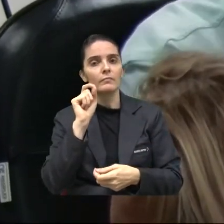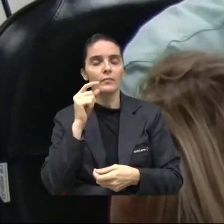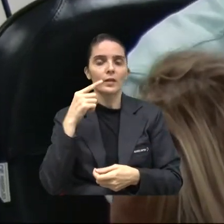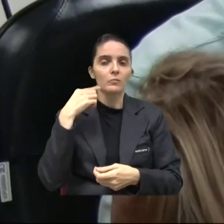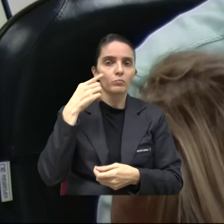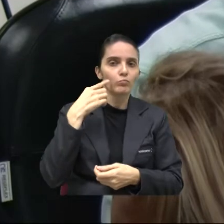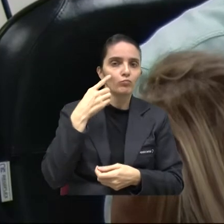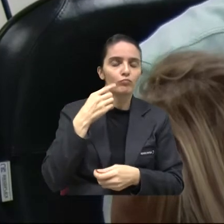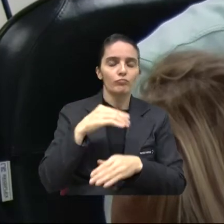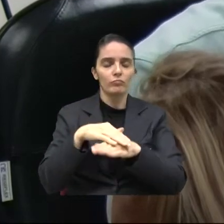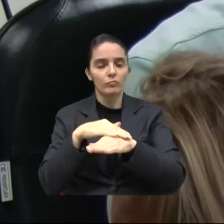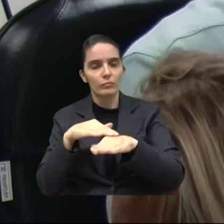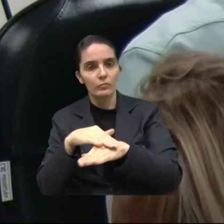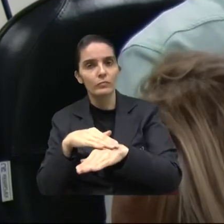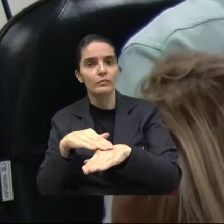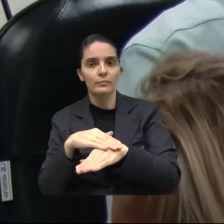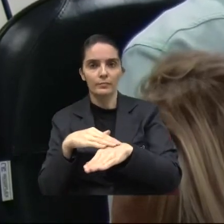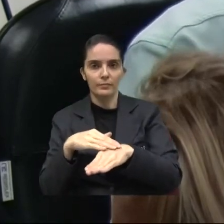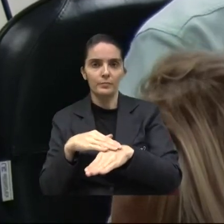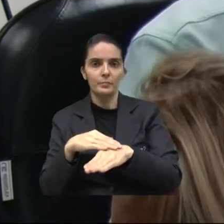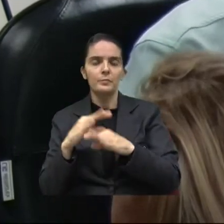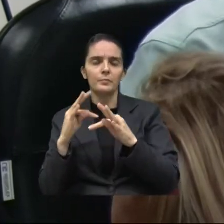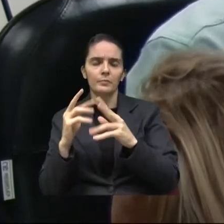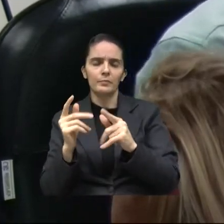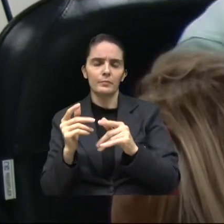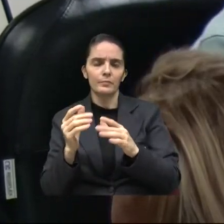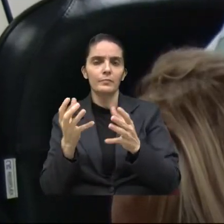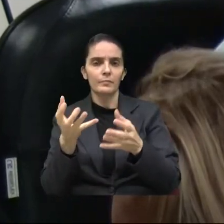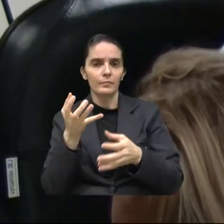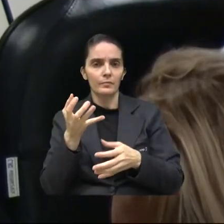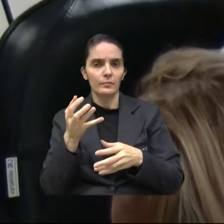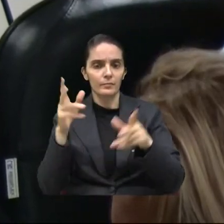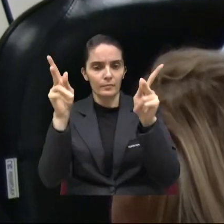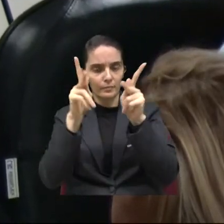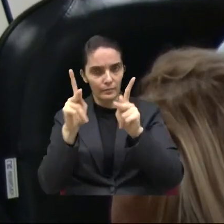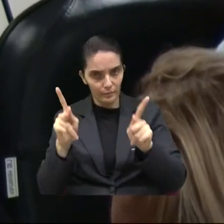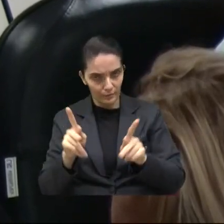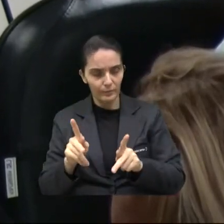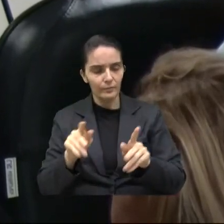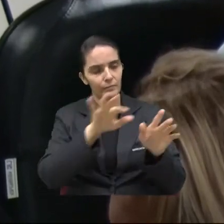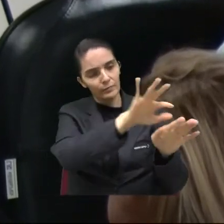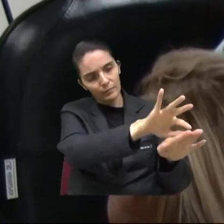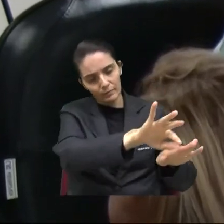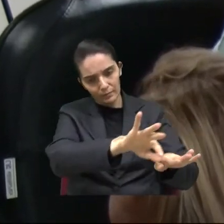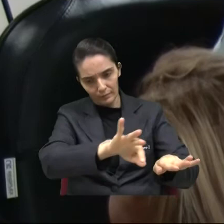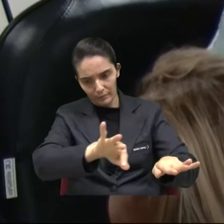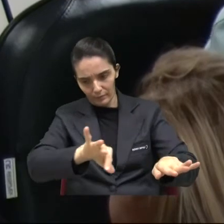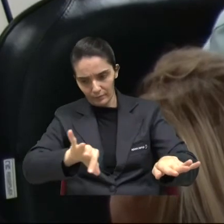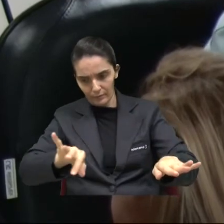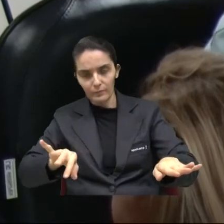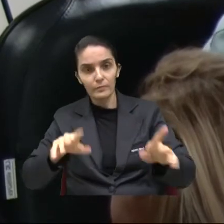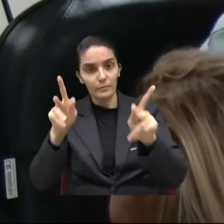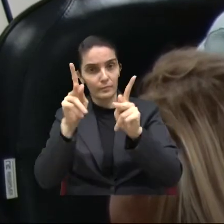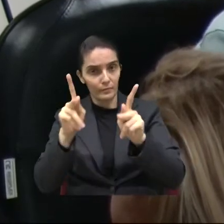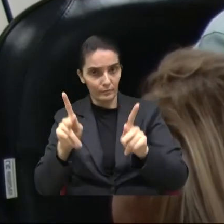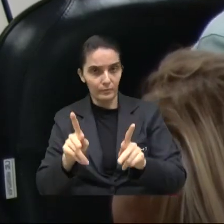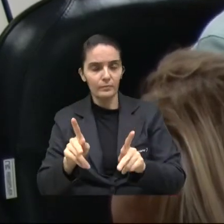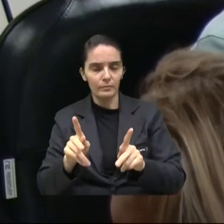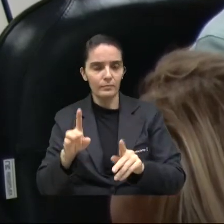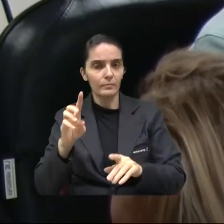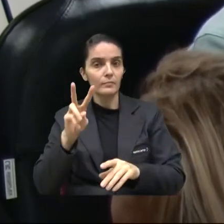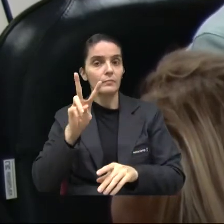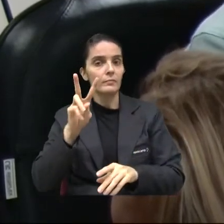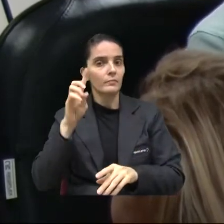advogados ali, que eles estejam dispostos a sair de maneira pacífica daqui 2